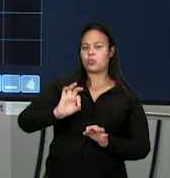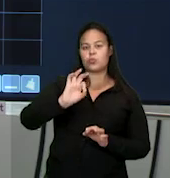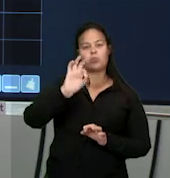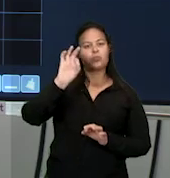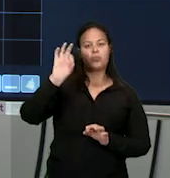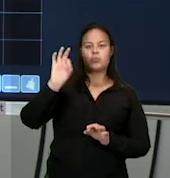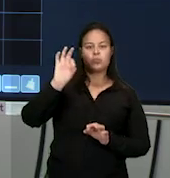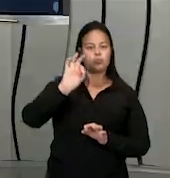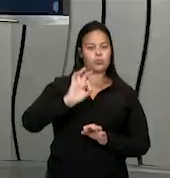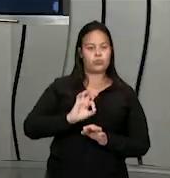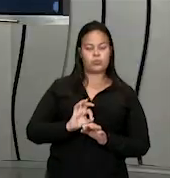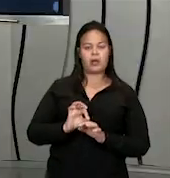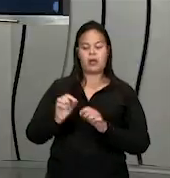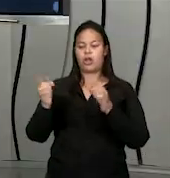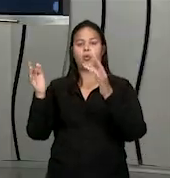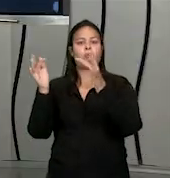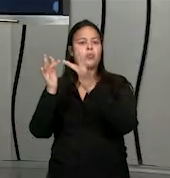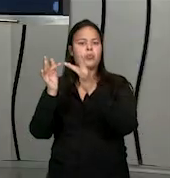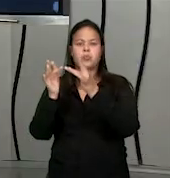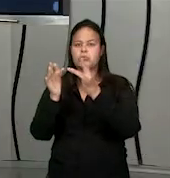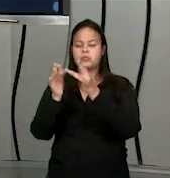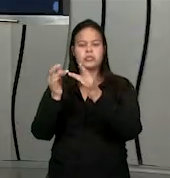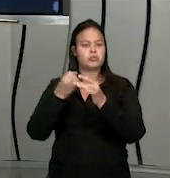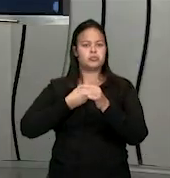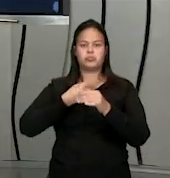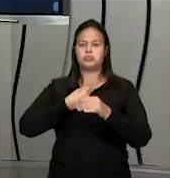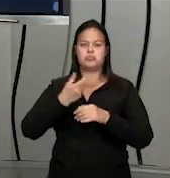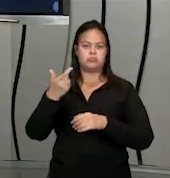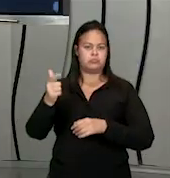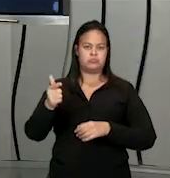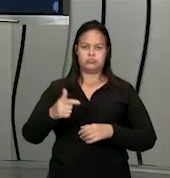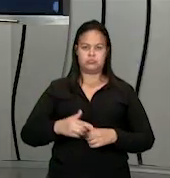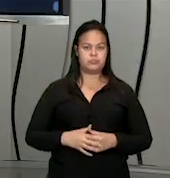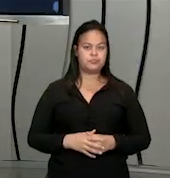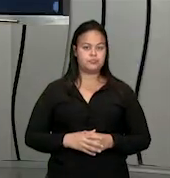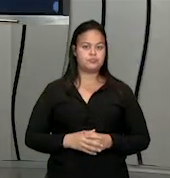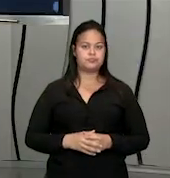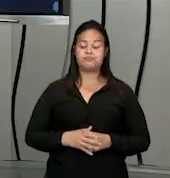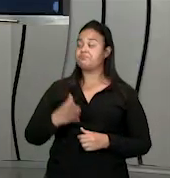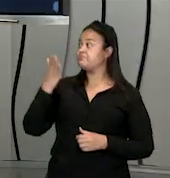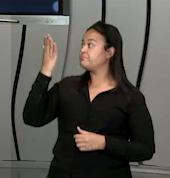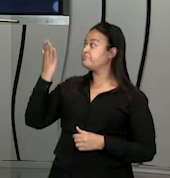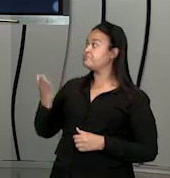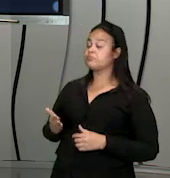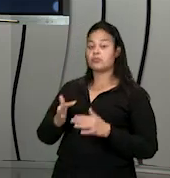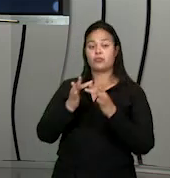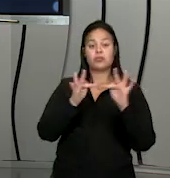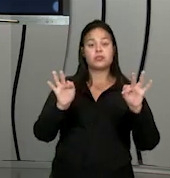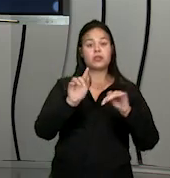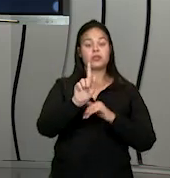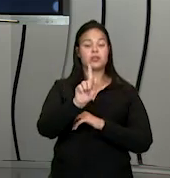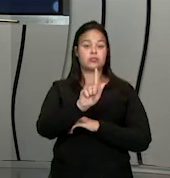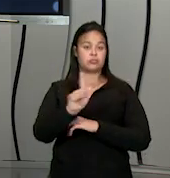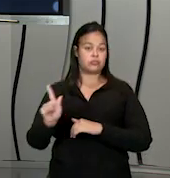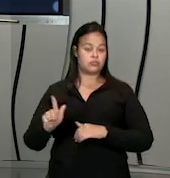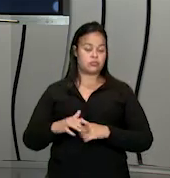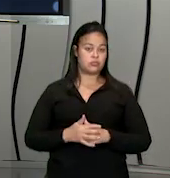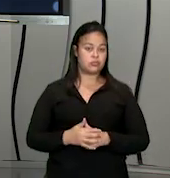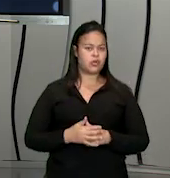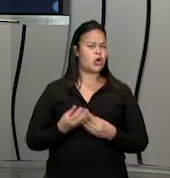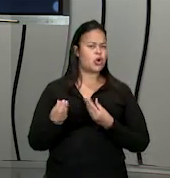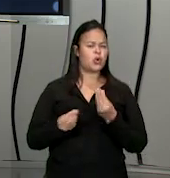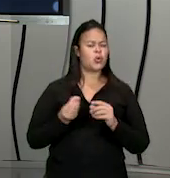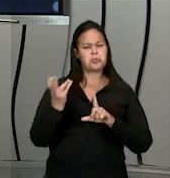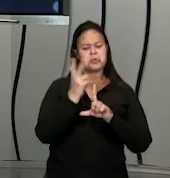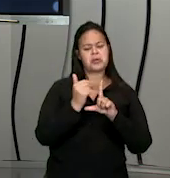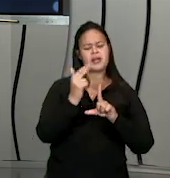vai encostar nesses valores aí. Essa é a função tangente. Mas como que eu faço esses gráficos? Então eu